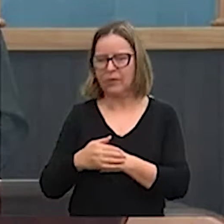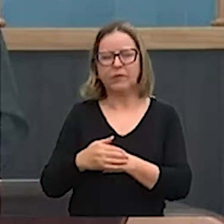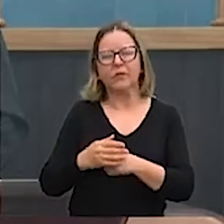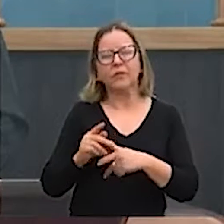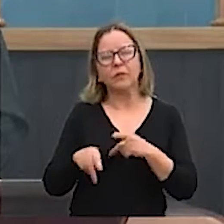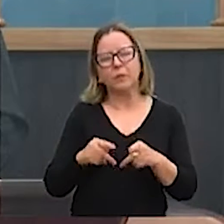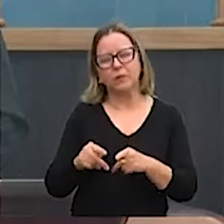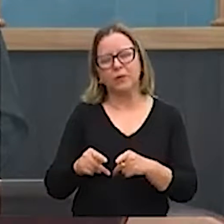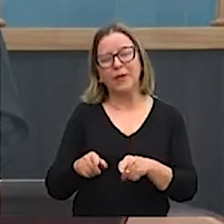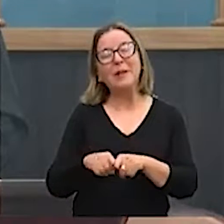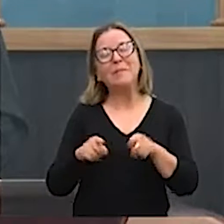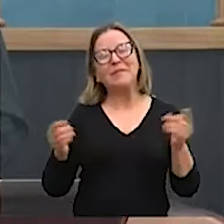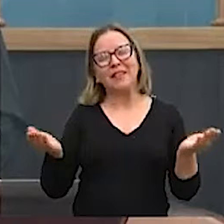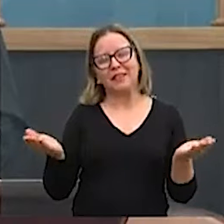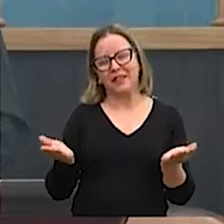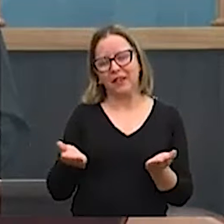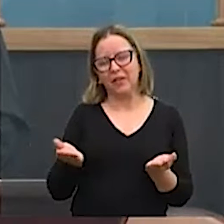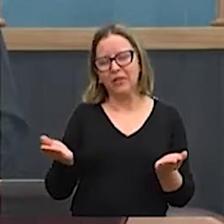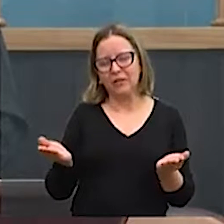Mas agora,